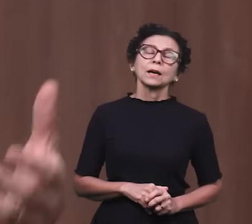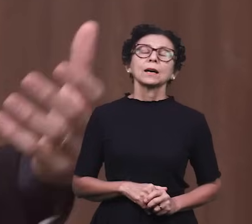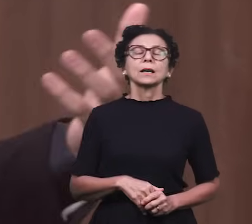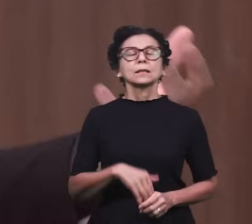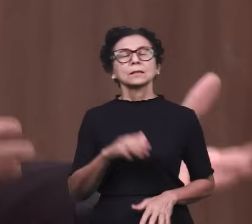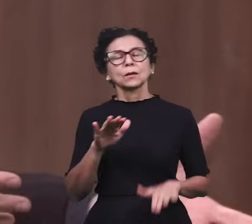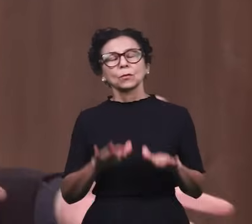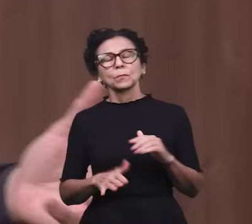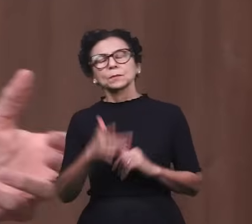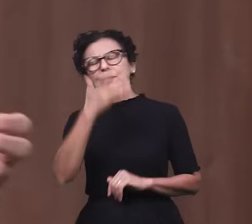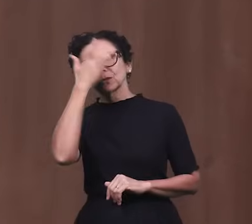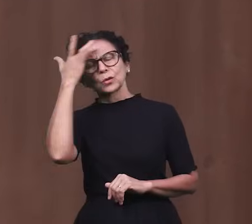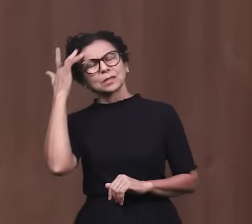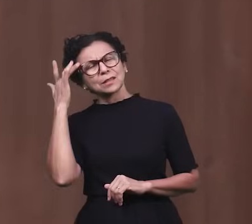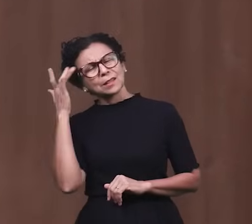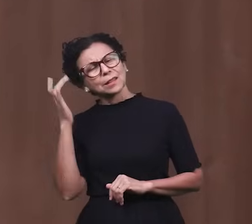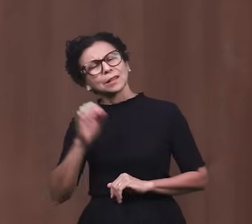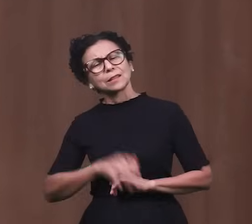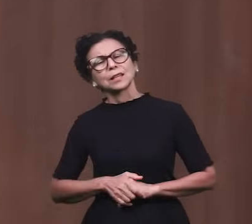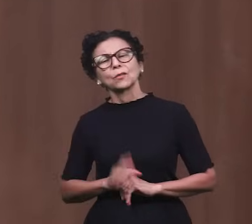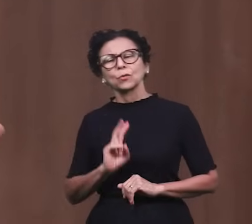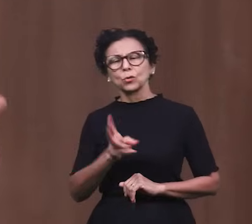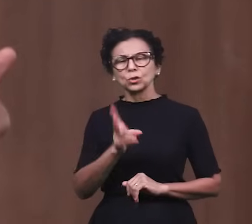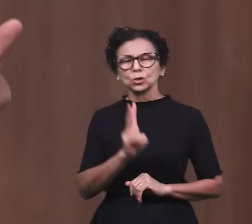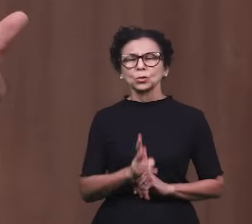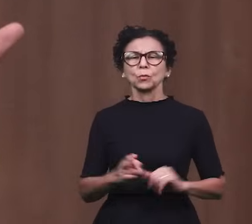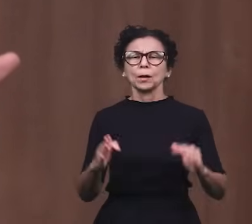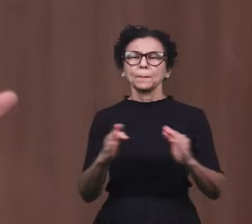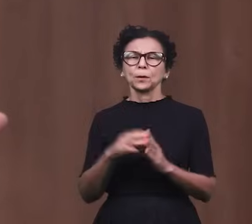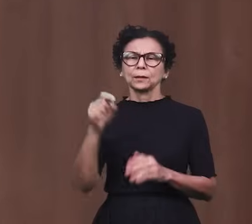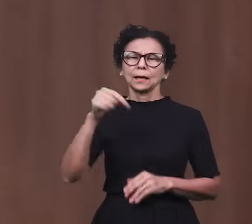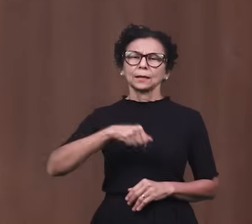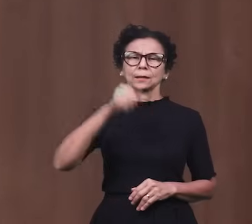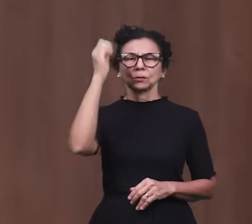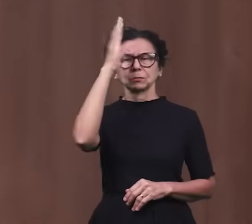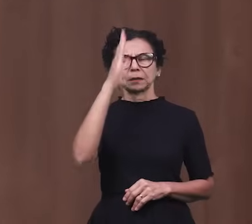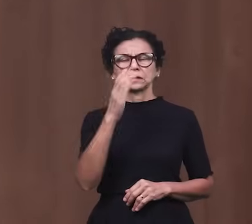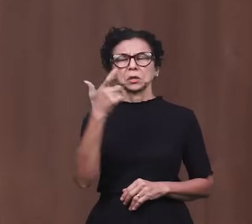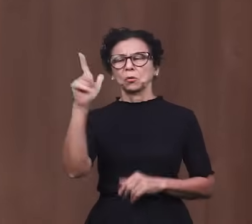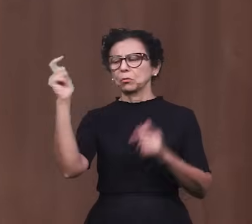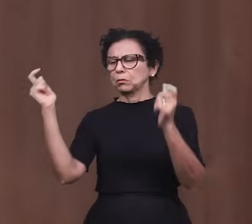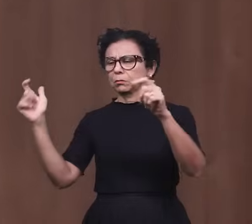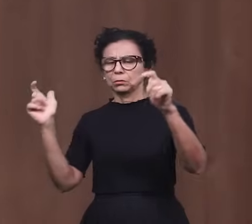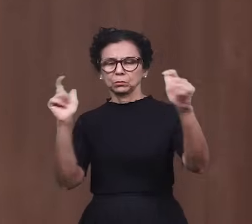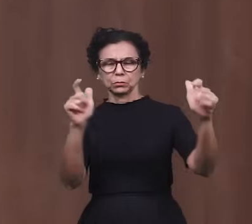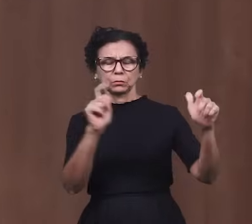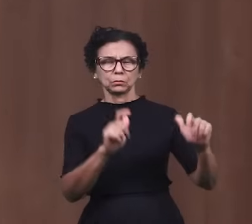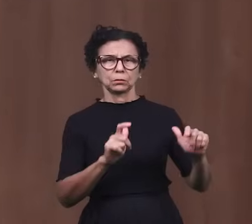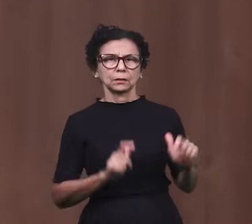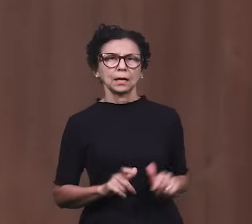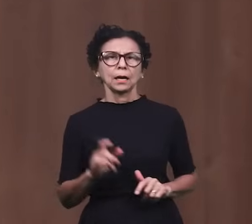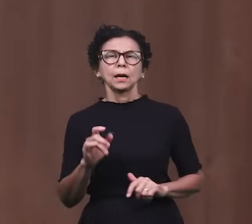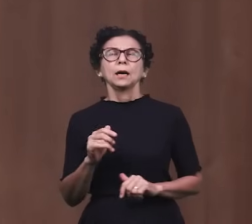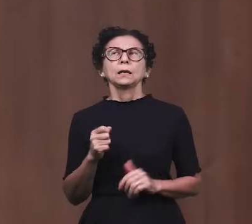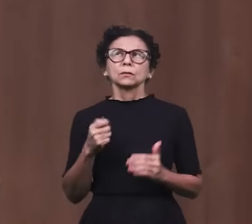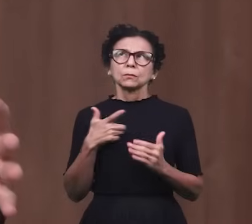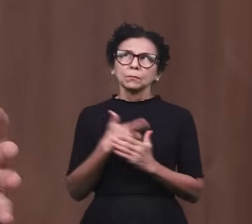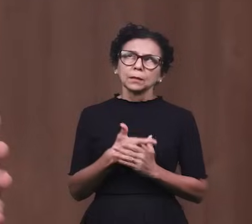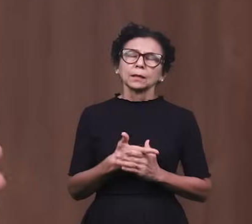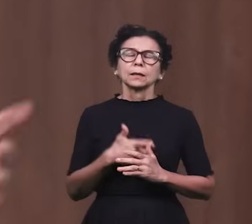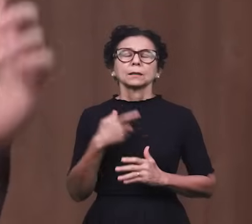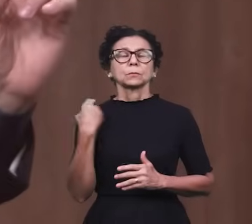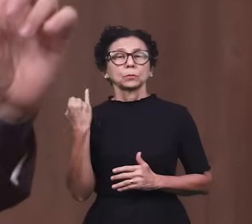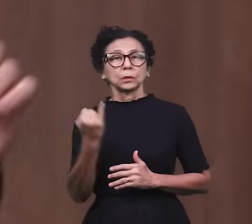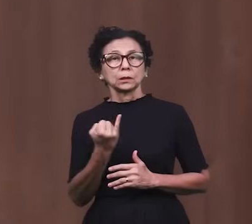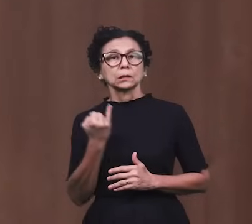vezes já sabem, que querem ficar num determinado local, que querem a segurança do imóvel, é importante se planejar para esse